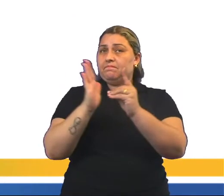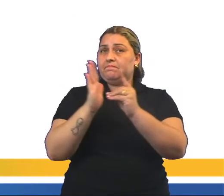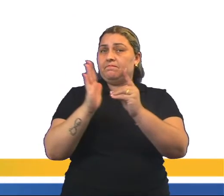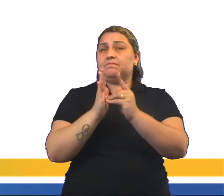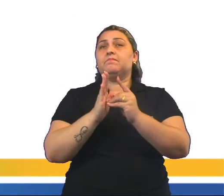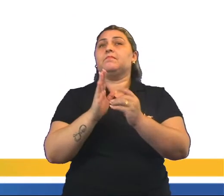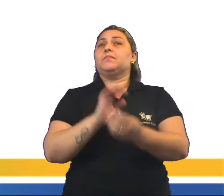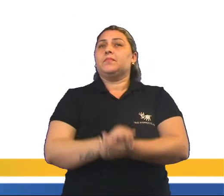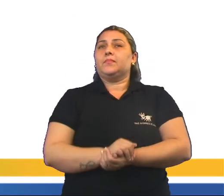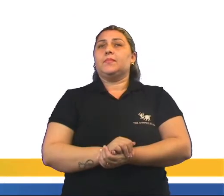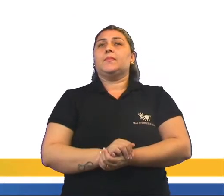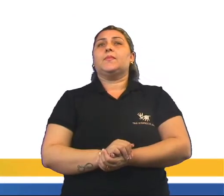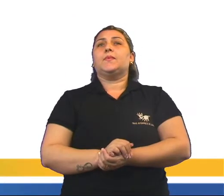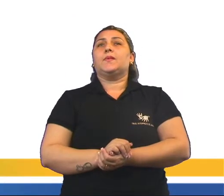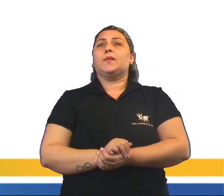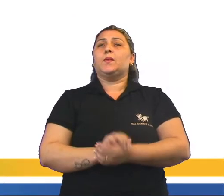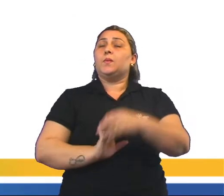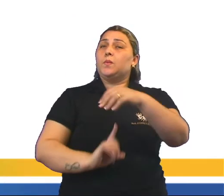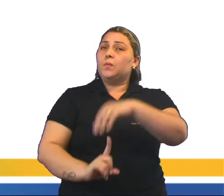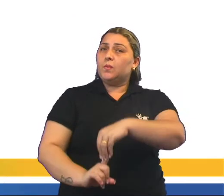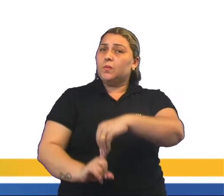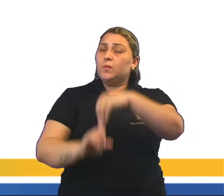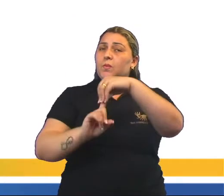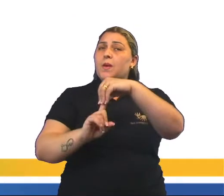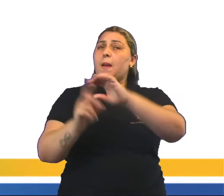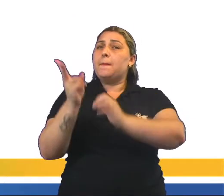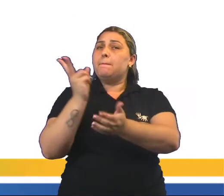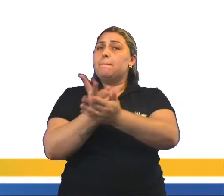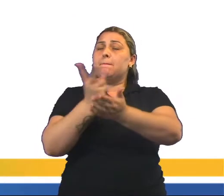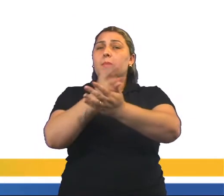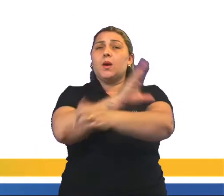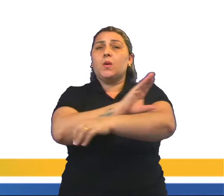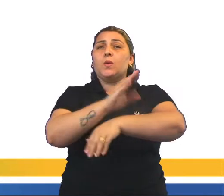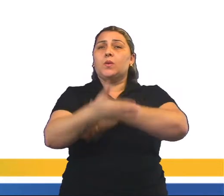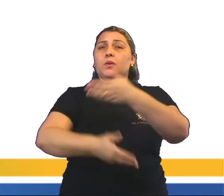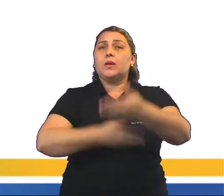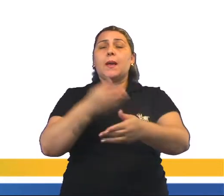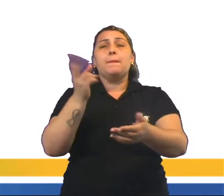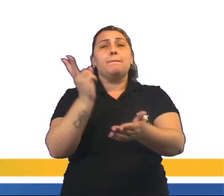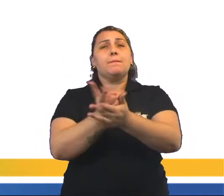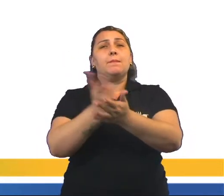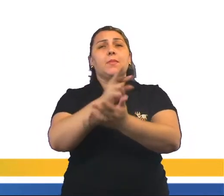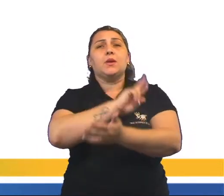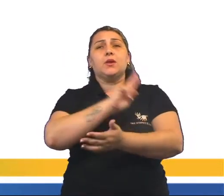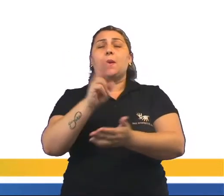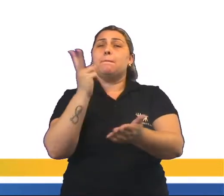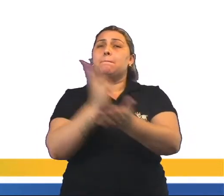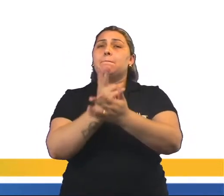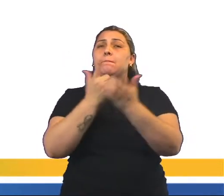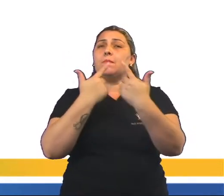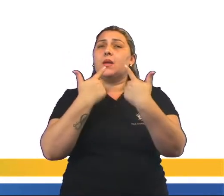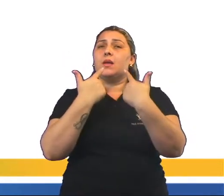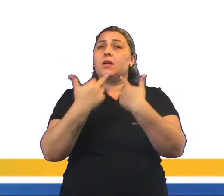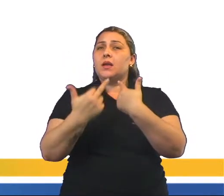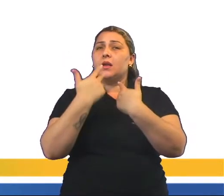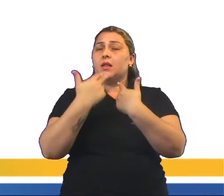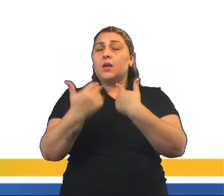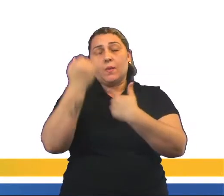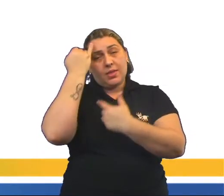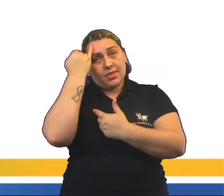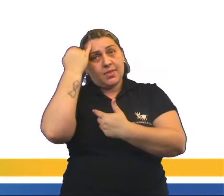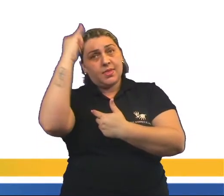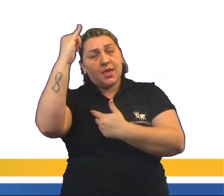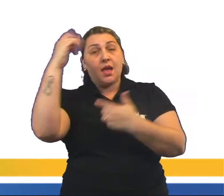é de que eles constituem um bloco único, né, com a mesma cultura, compartilhando as mesmas crenças, né, a mesma língua, né? E essa é uma